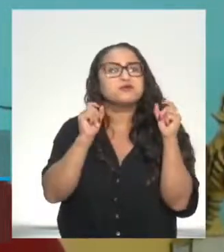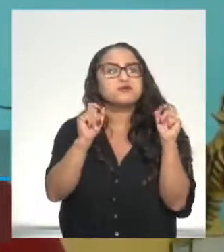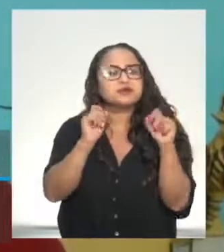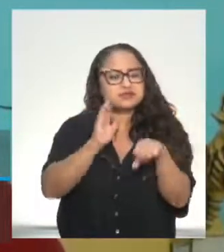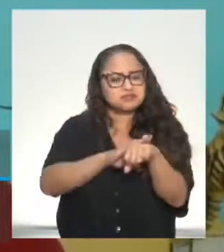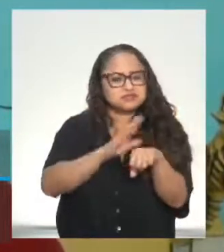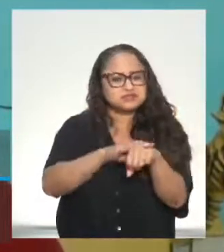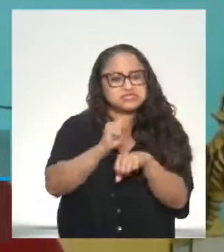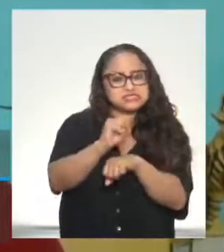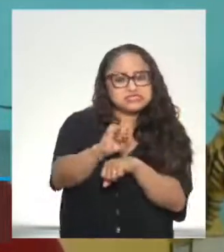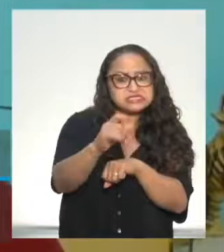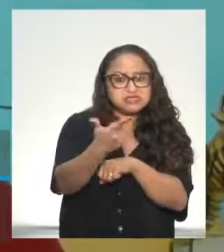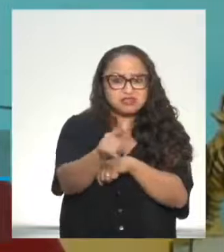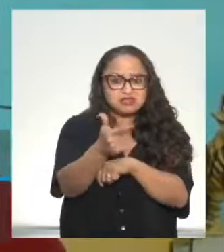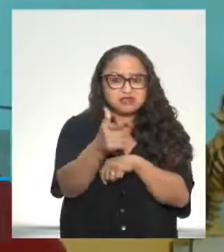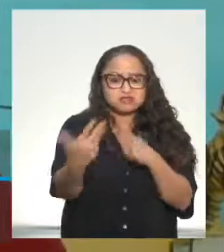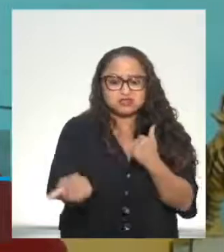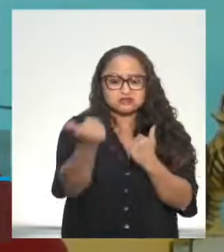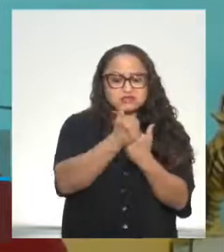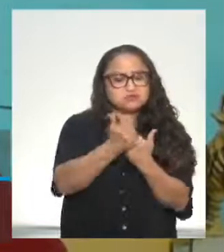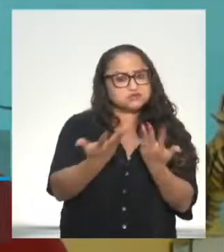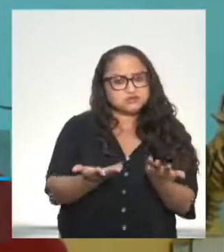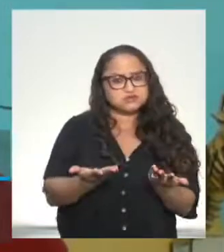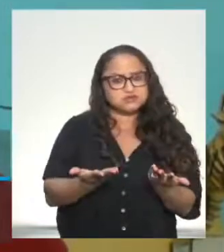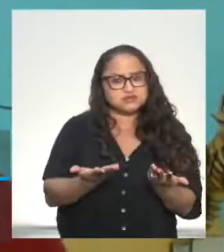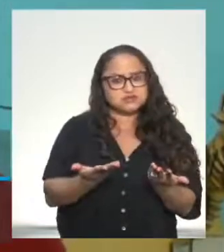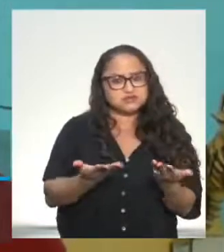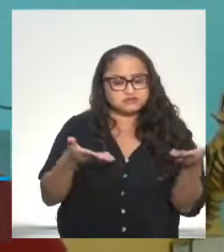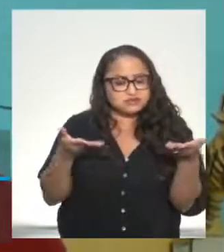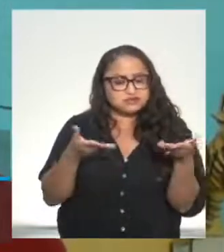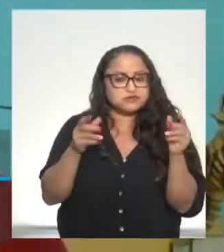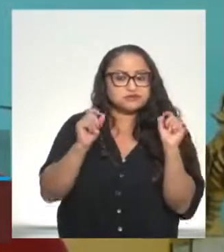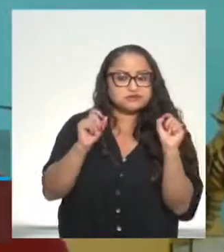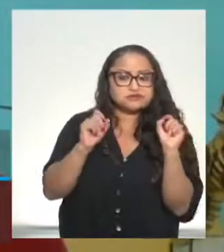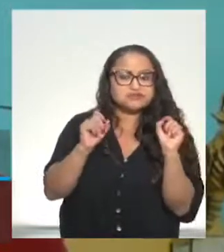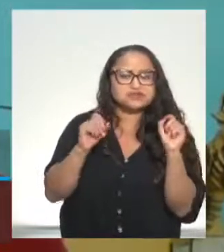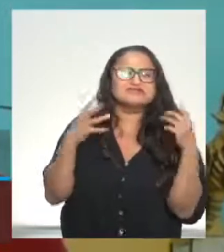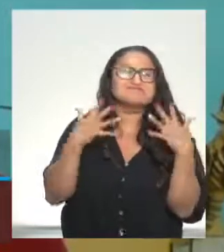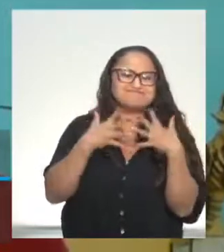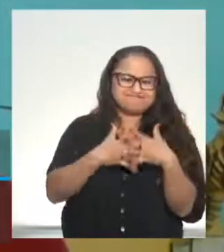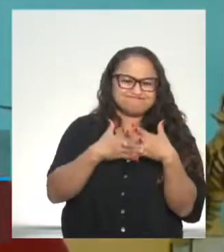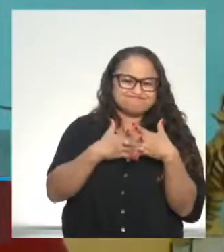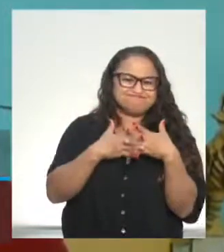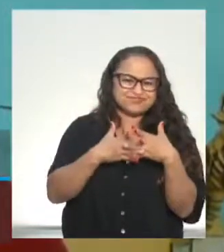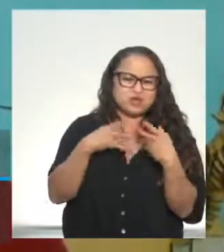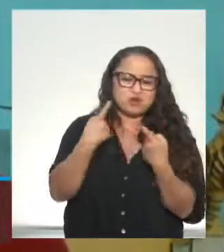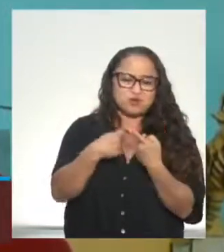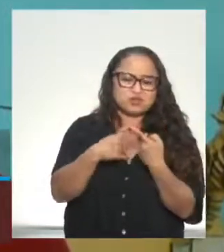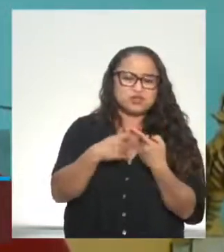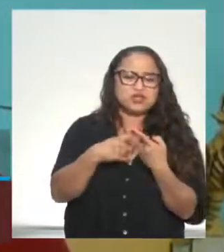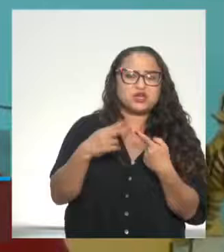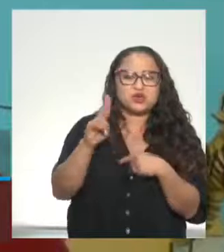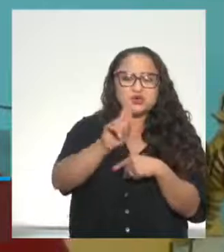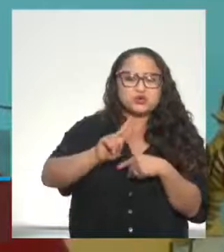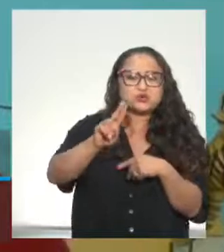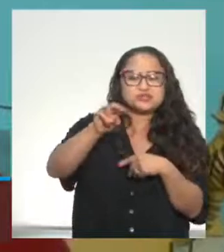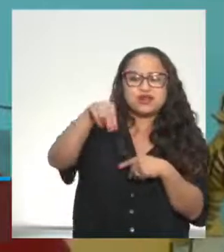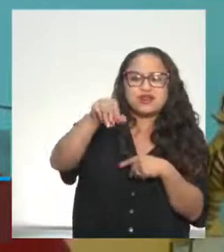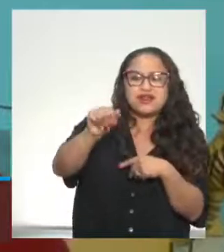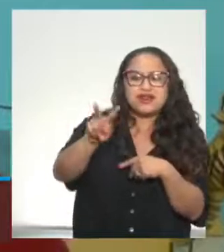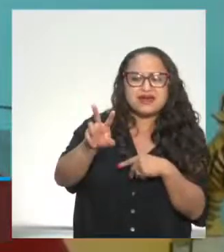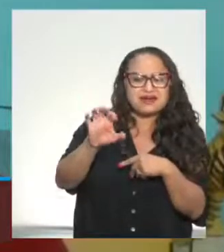se não tivesse uma peça de reposição? E tudo isso era muito complicado, porque você levar uma nave dentro de outra nave